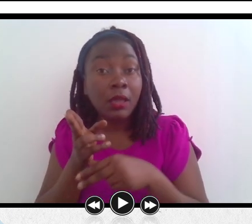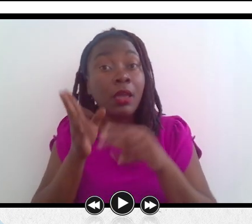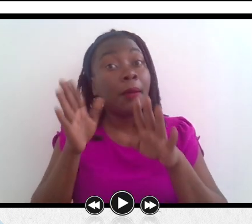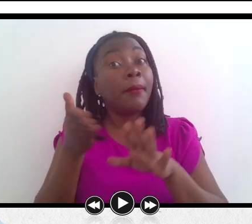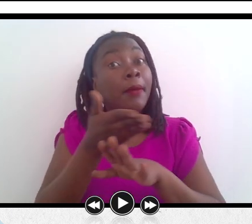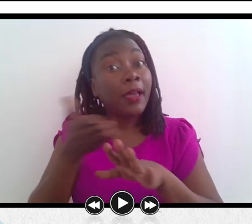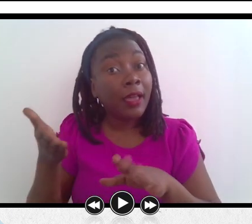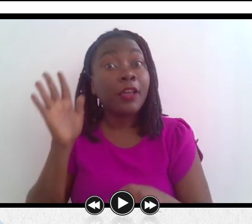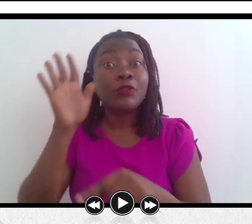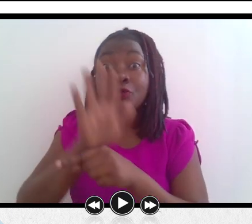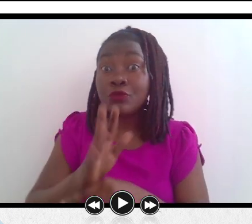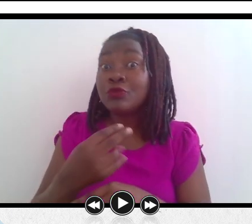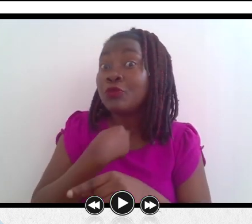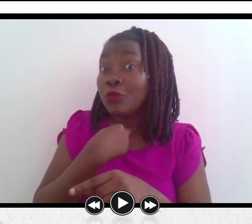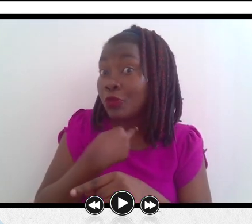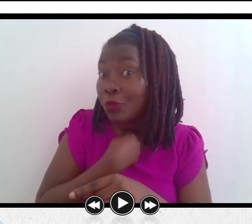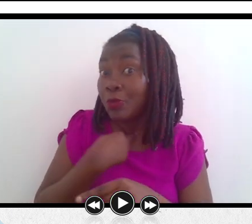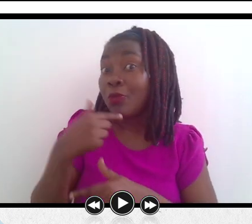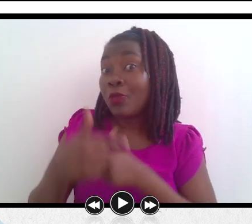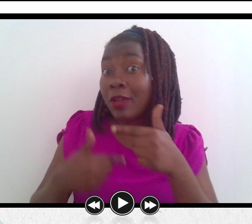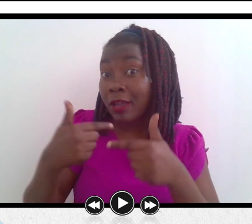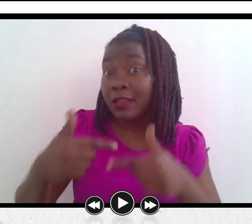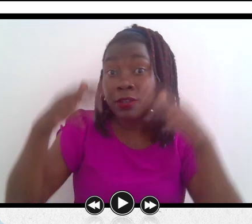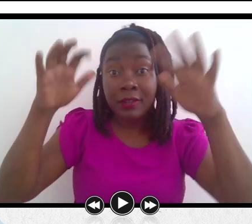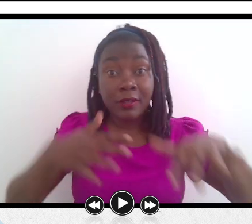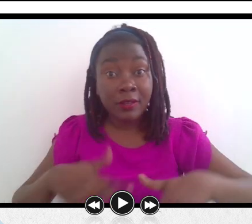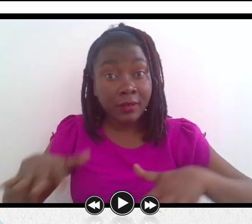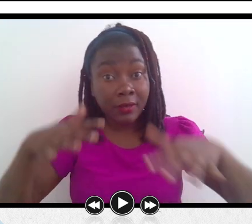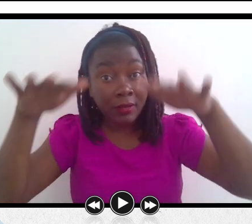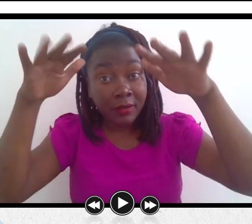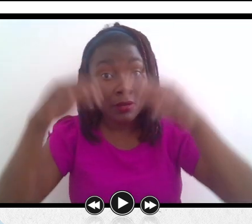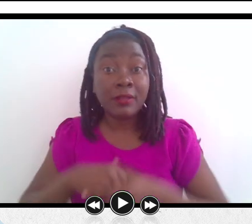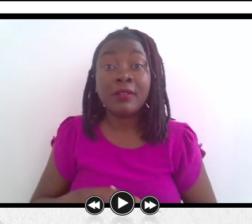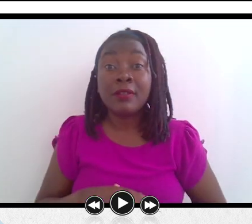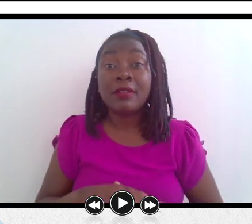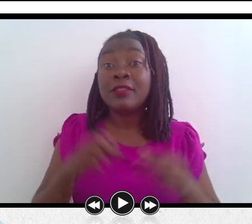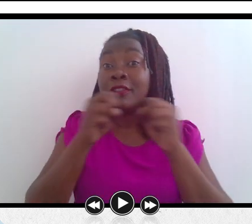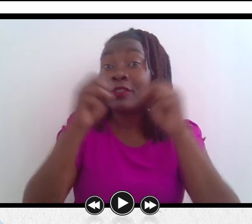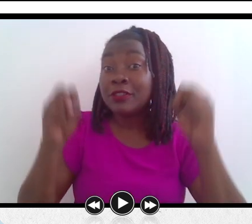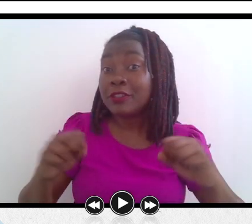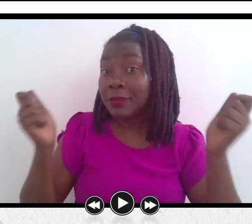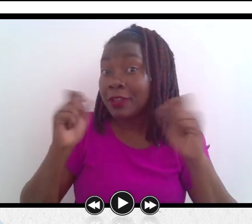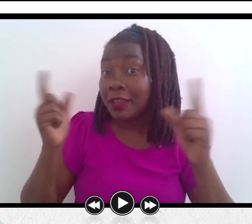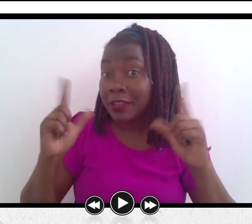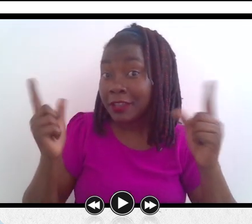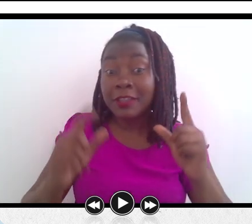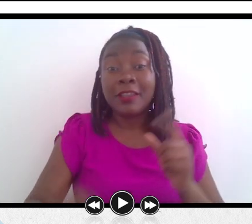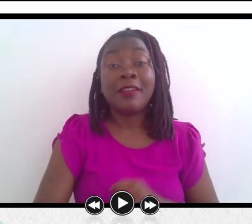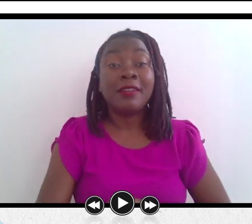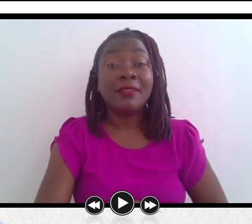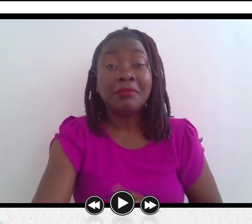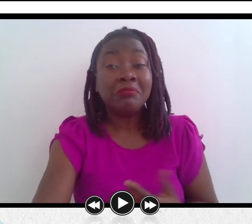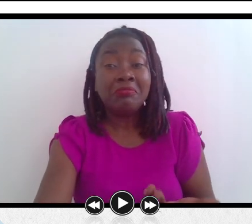te ajudam num pós-ato de enchente, inundação ou alagamento. Um sistema de alerta. Um sistema de alerta não me serve quase